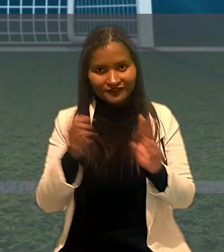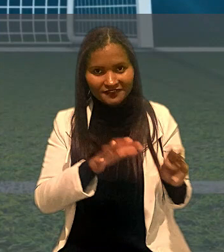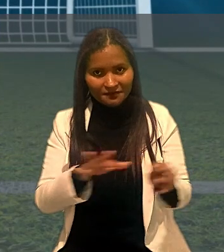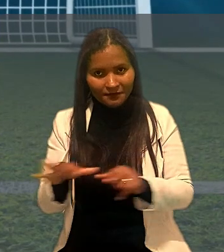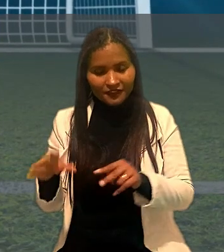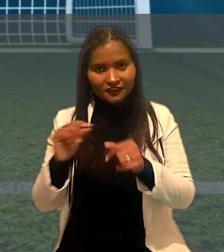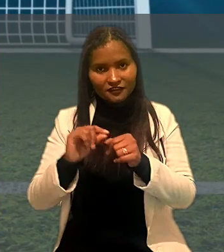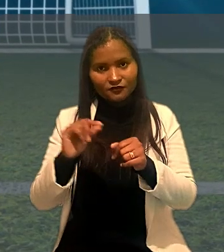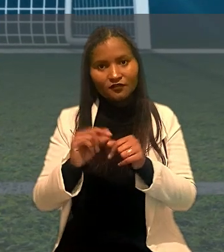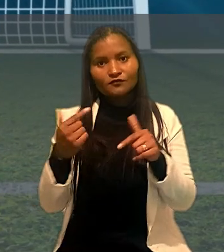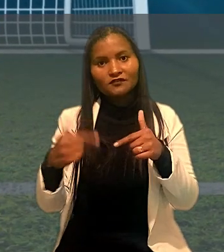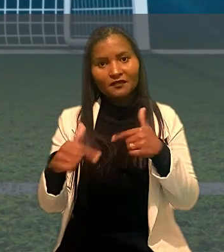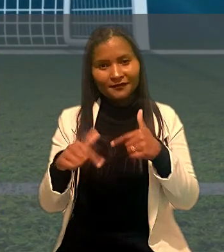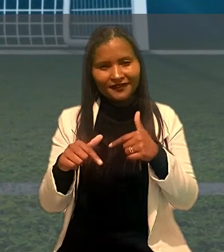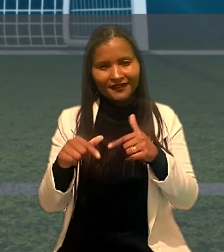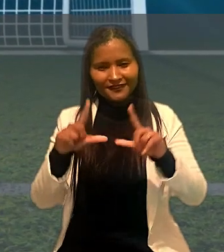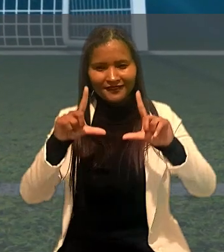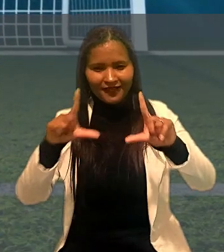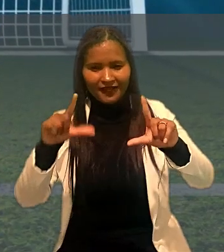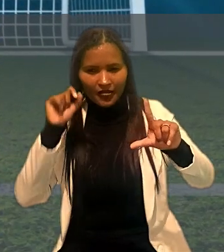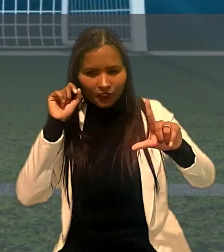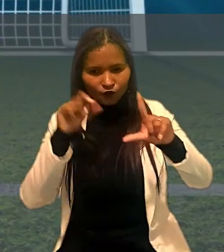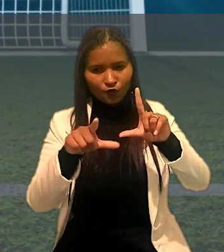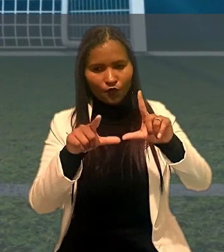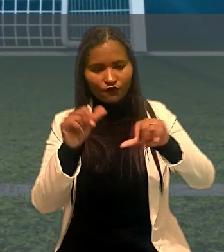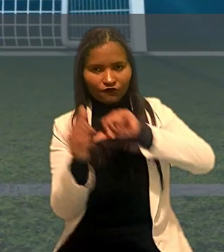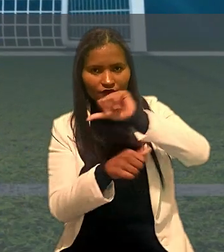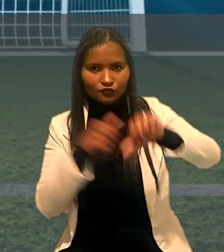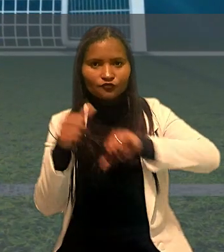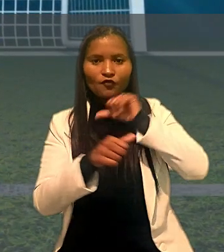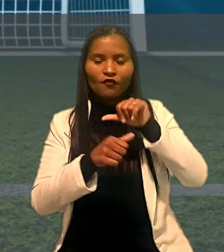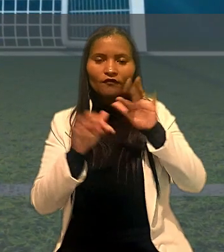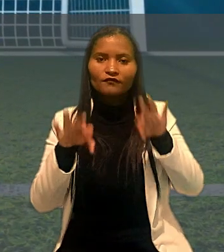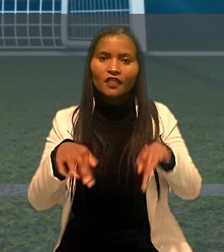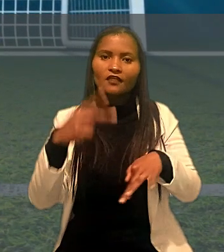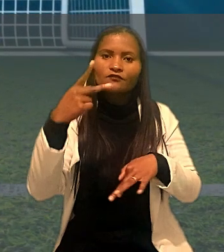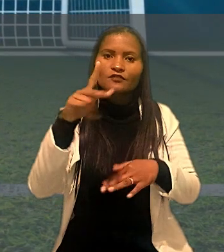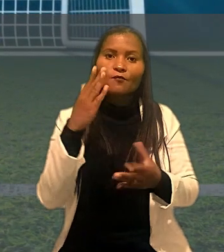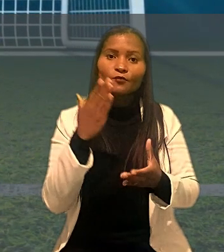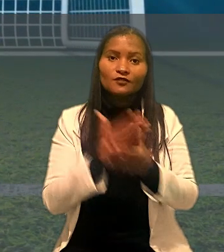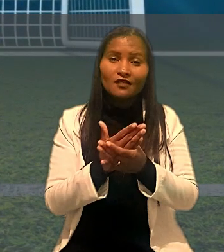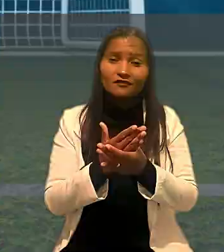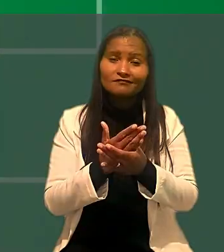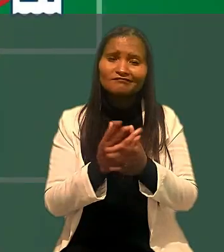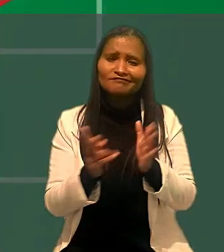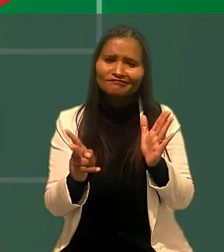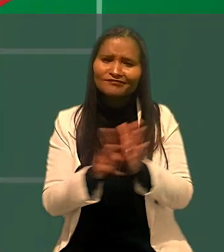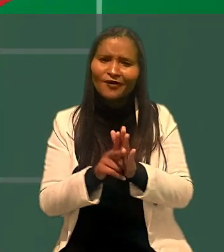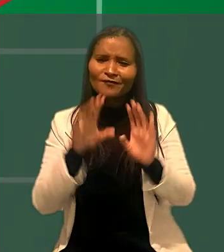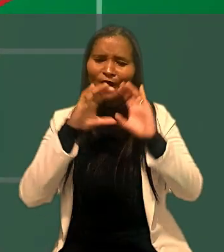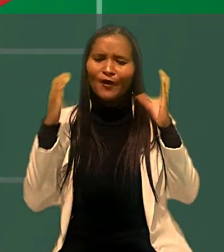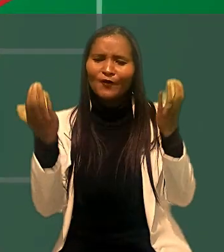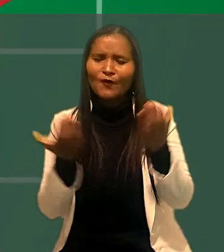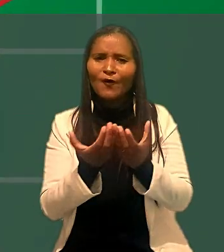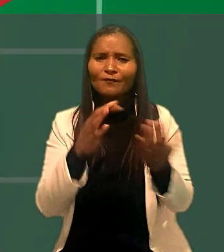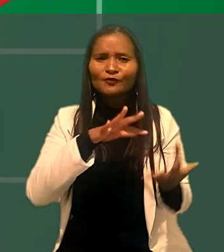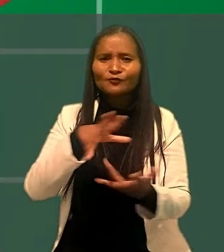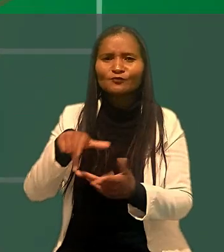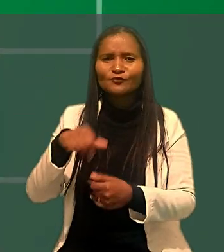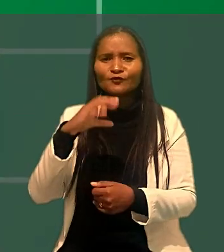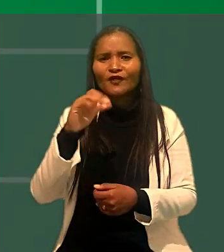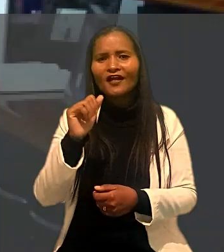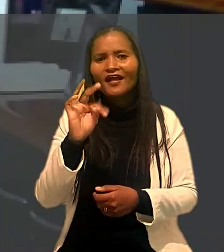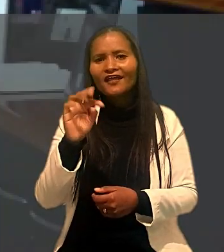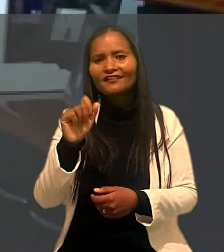slogan da Semana da Execução Trabalhista foi "Na cara do gol, vire o jogo e finalize seu processo", uma alusão à Copa do Mundo